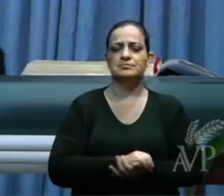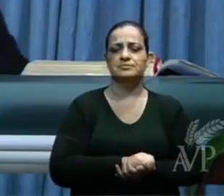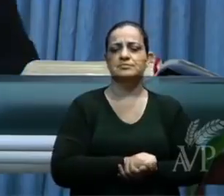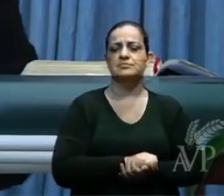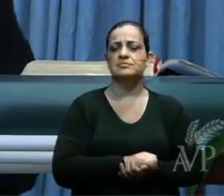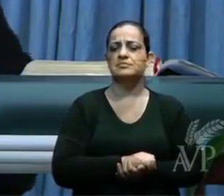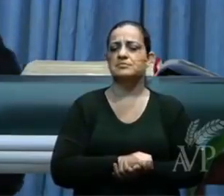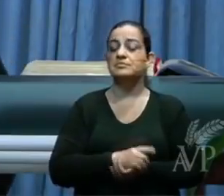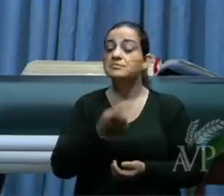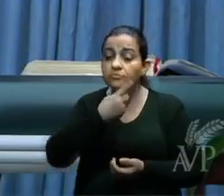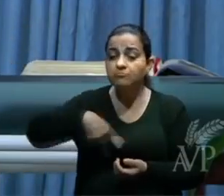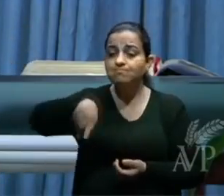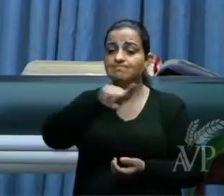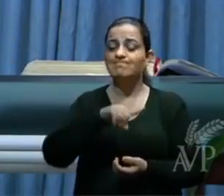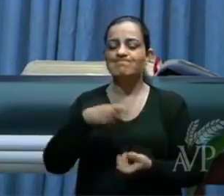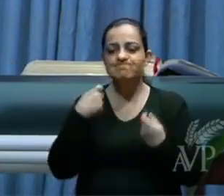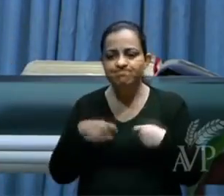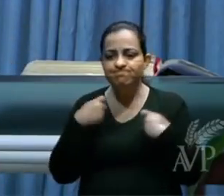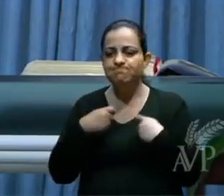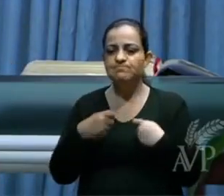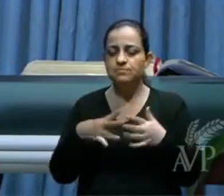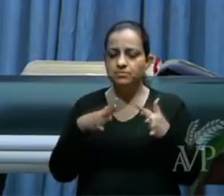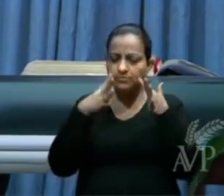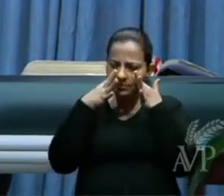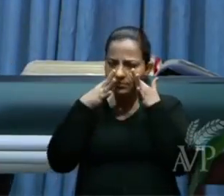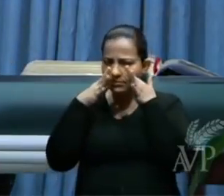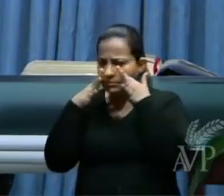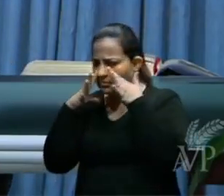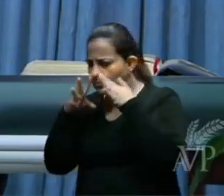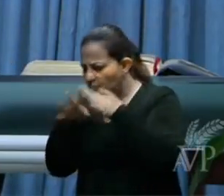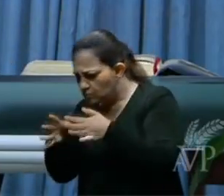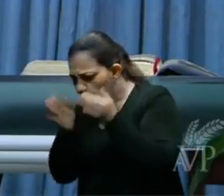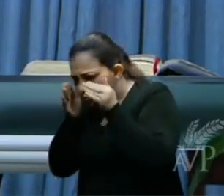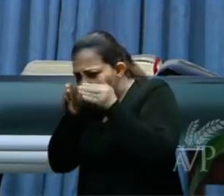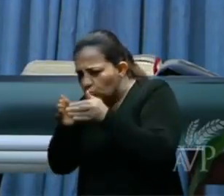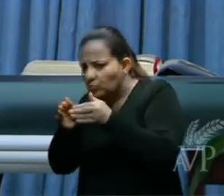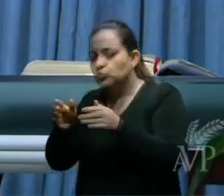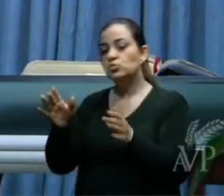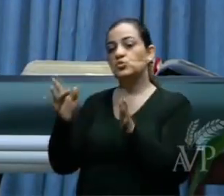você tem que olhar em relação a deus